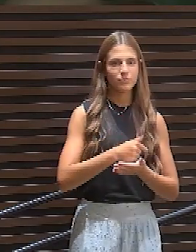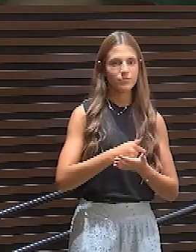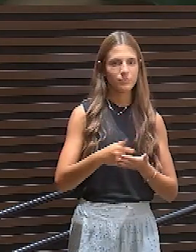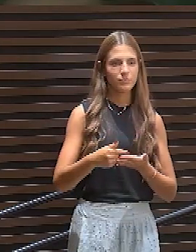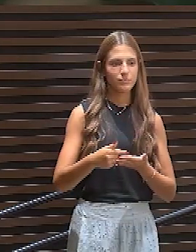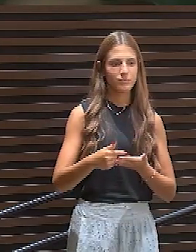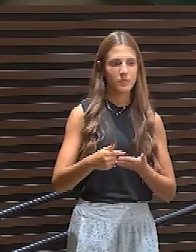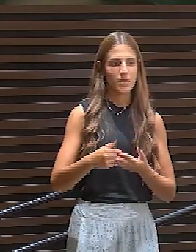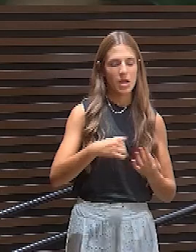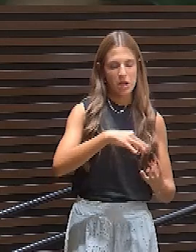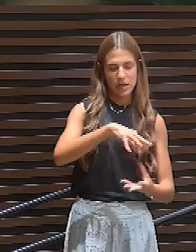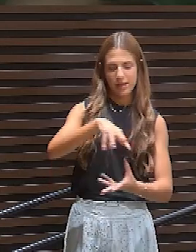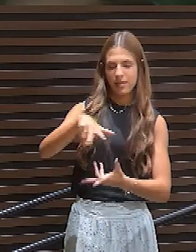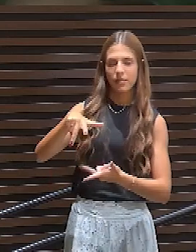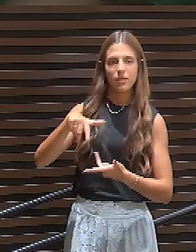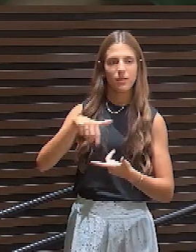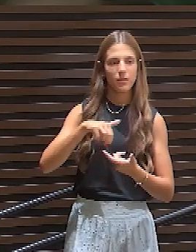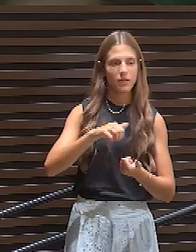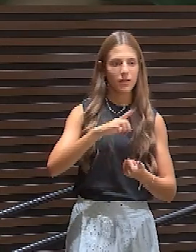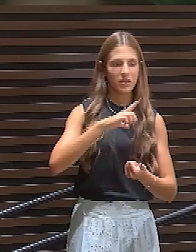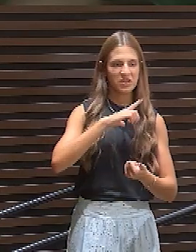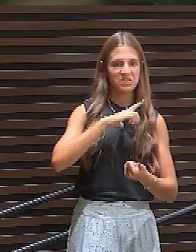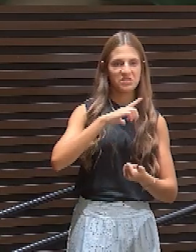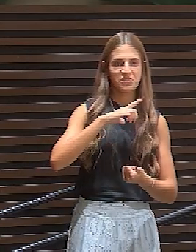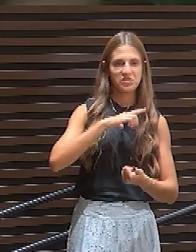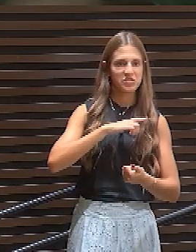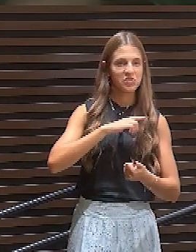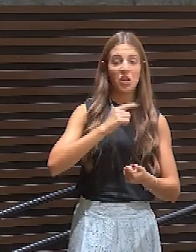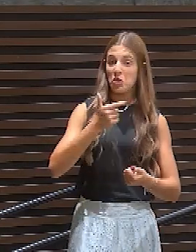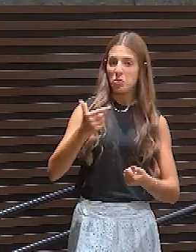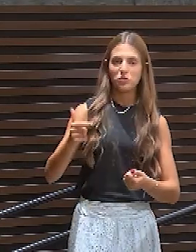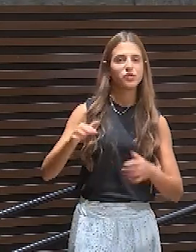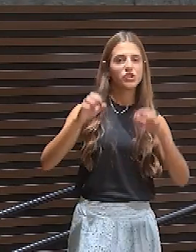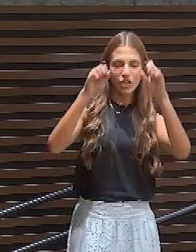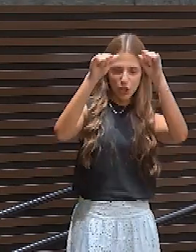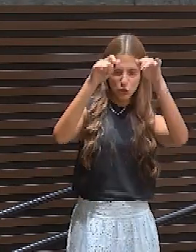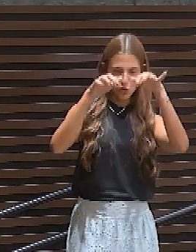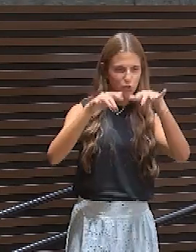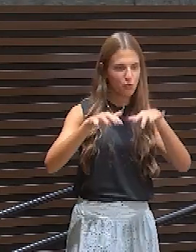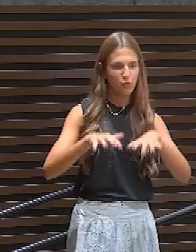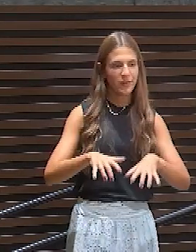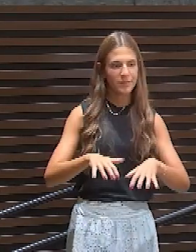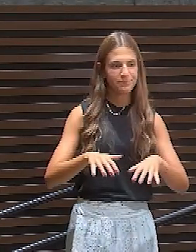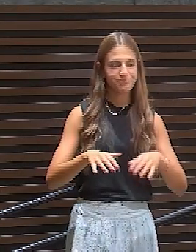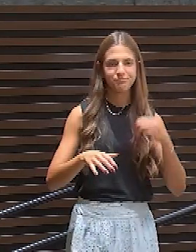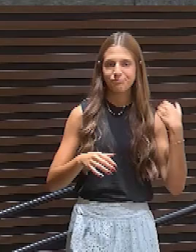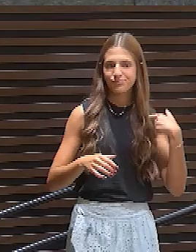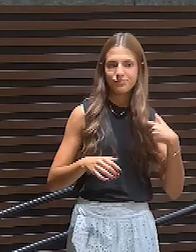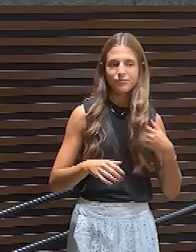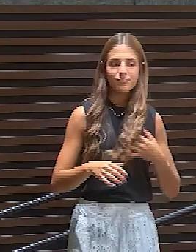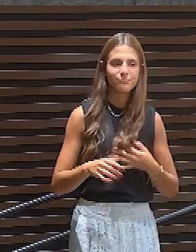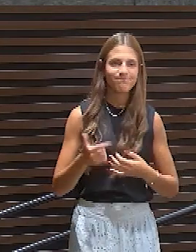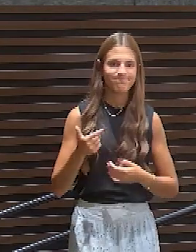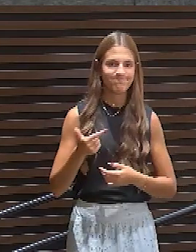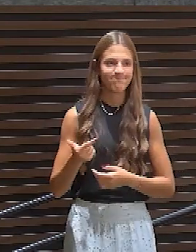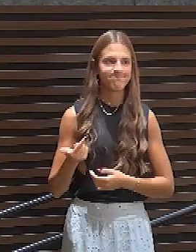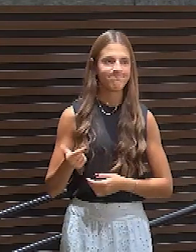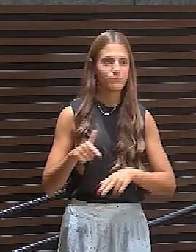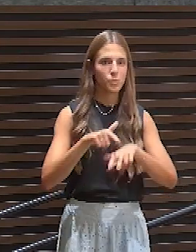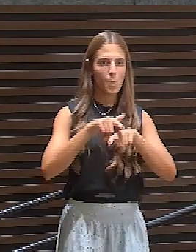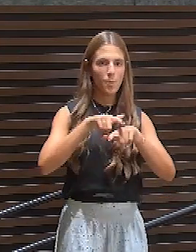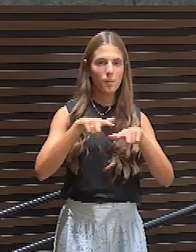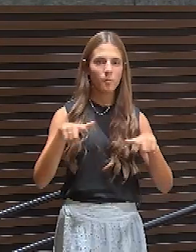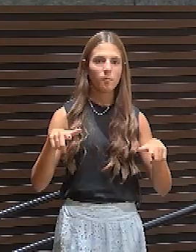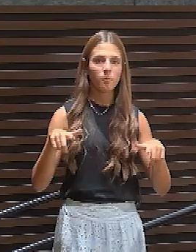terra era regada por uma neblina, não tinha chuva, não tinha esse processo de nuvens.